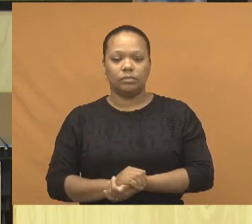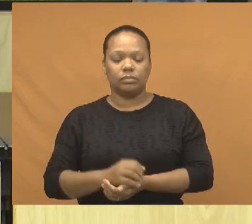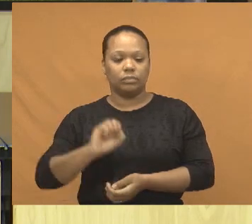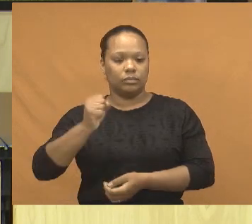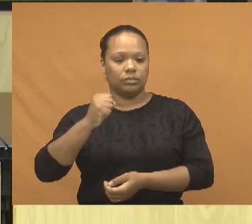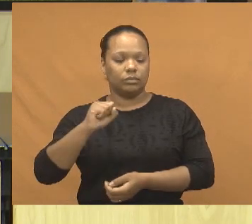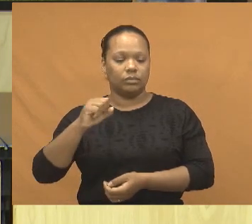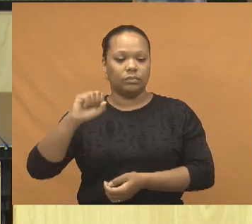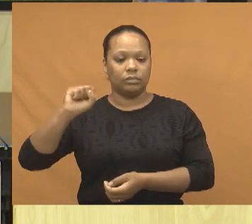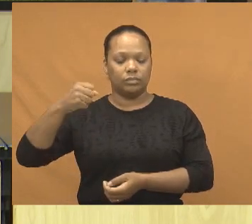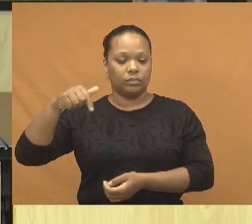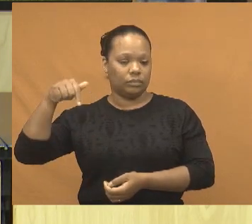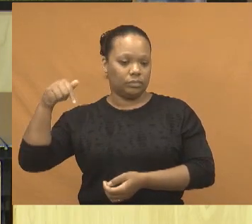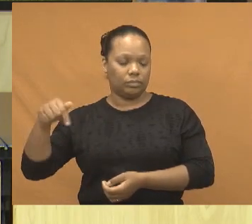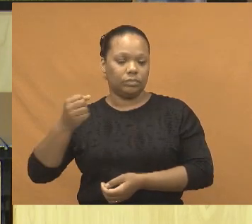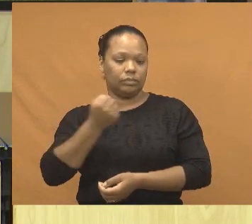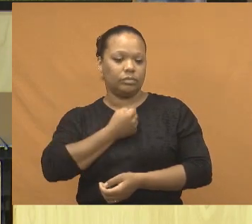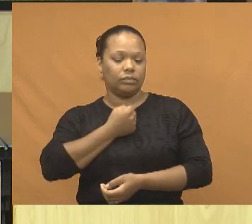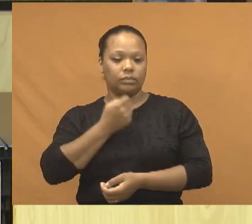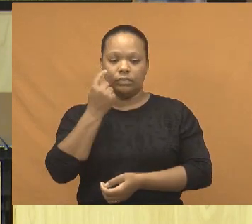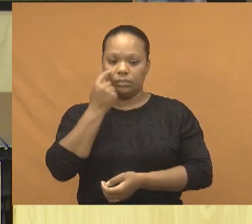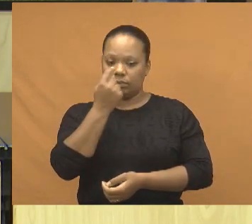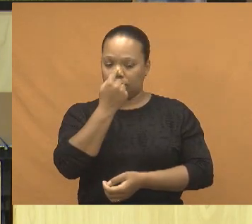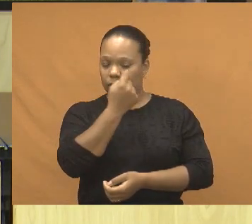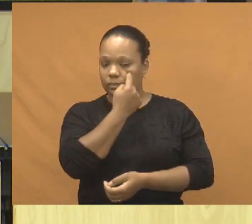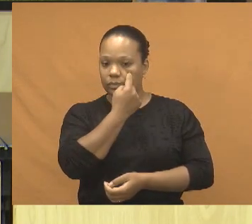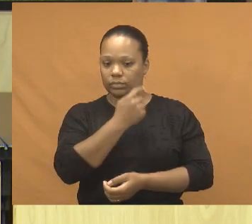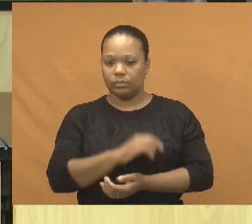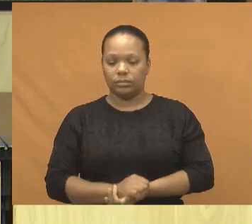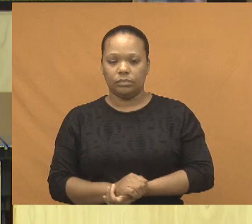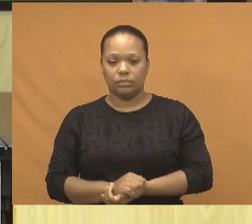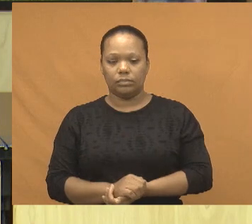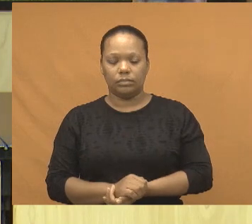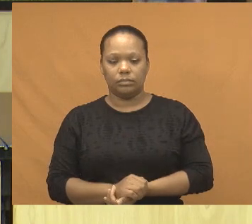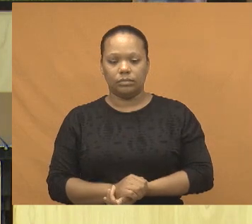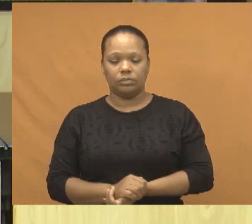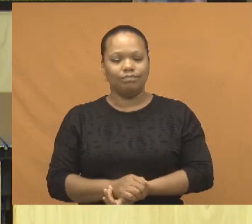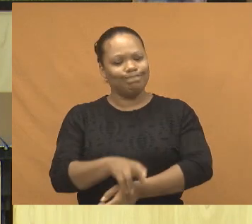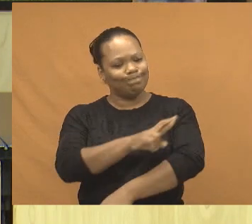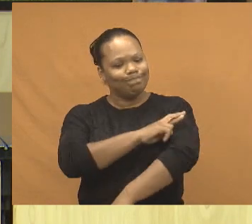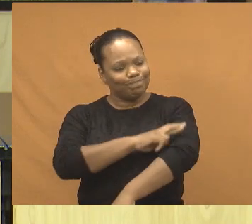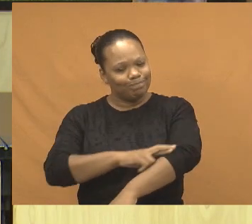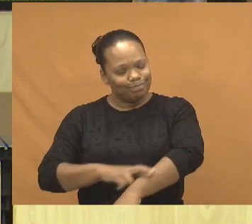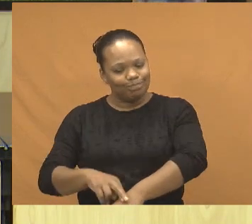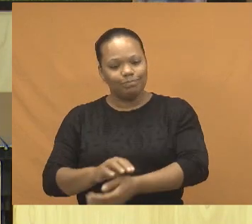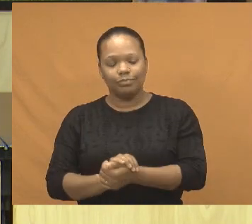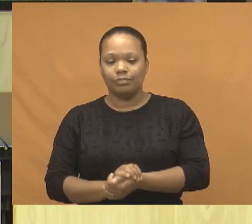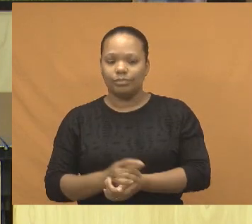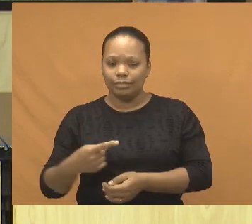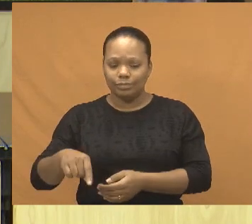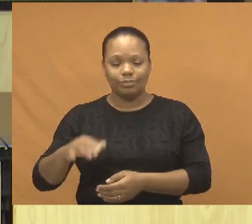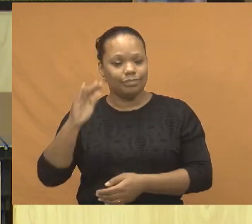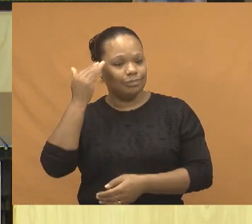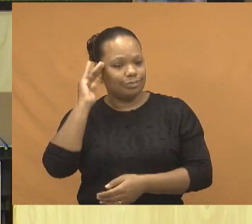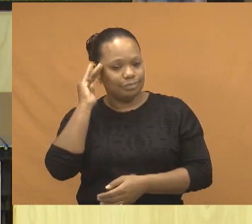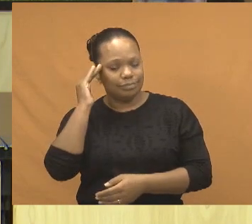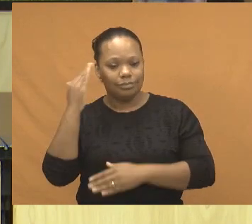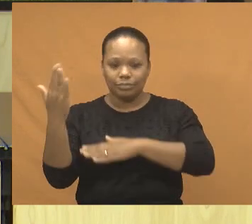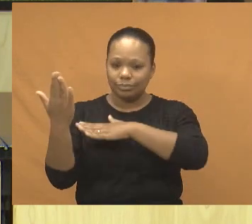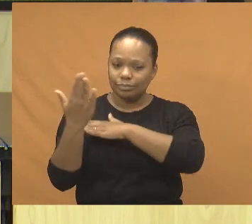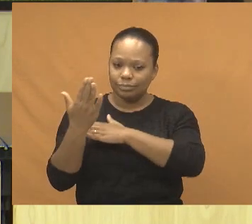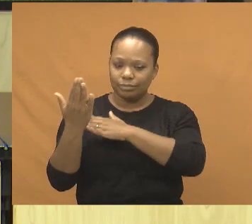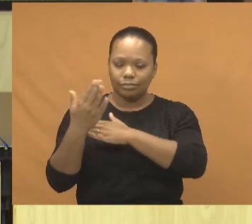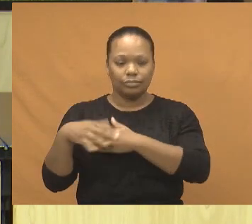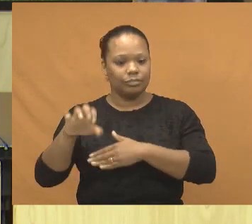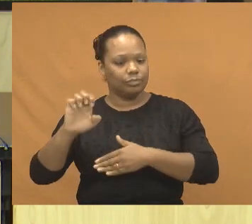e 887, no Parque Meia Lua deste município. Assim sendo, muito respeitosamente, recorremos à compreensão e aos